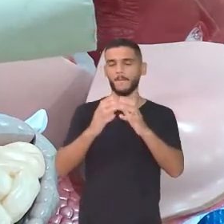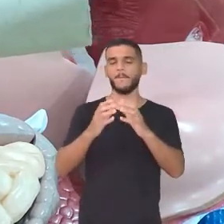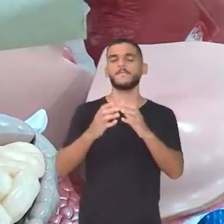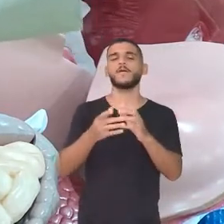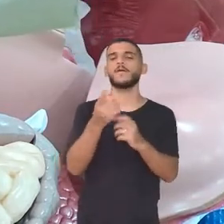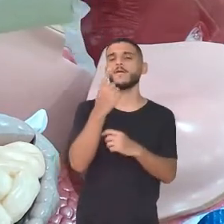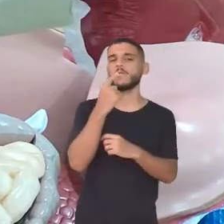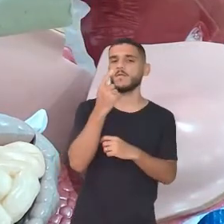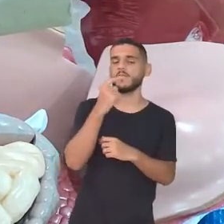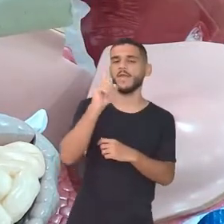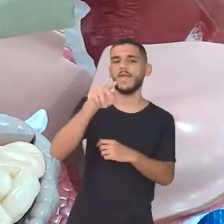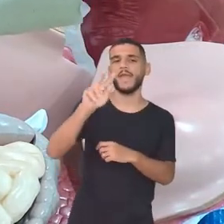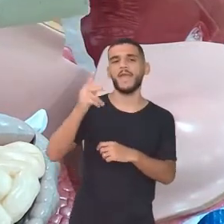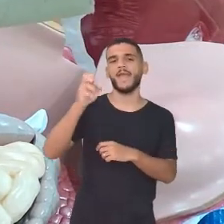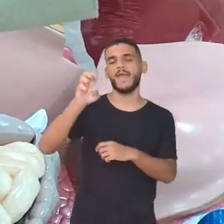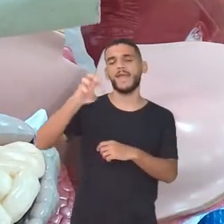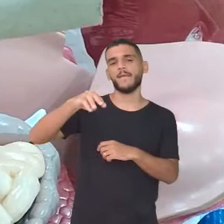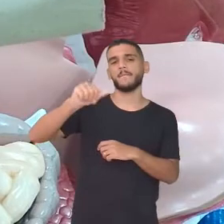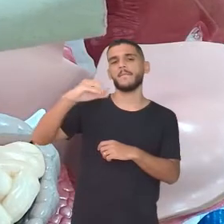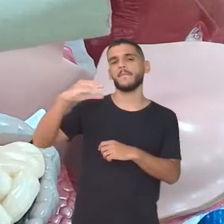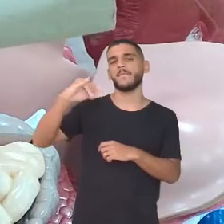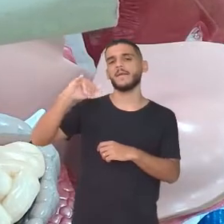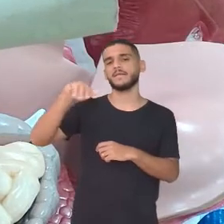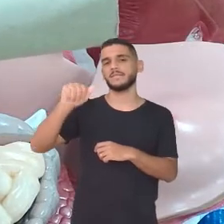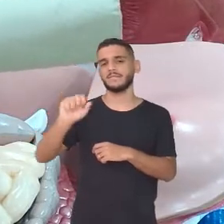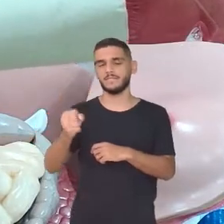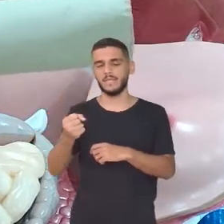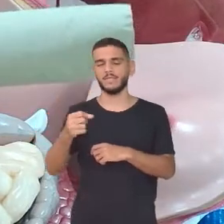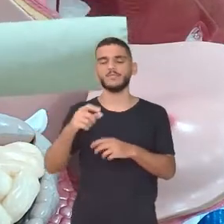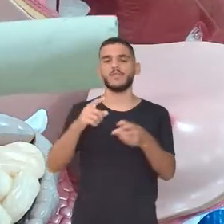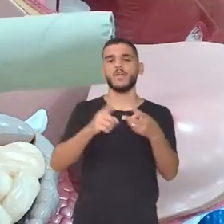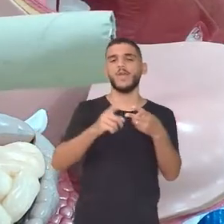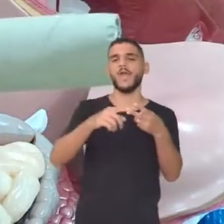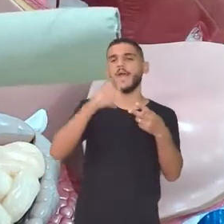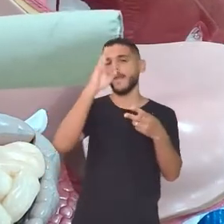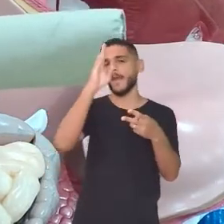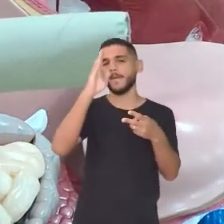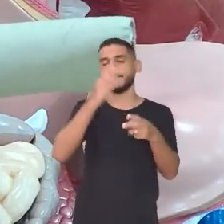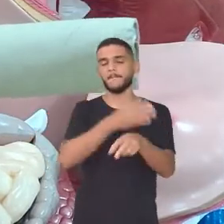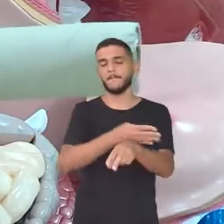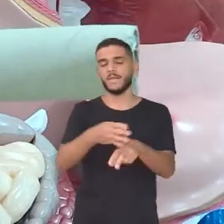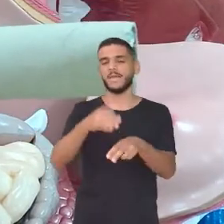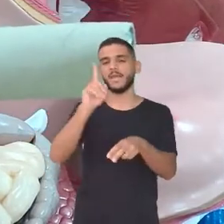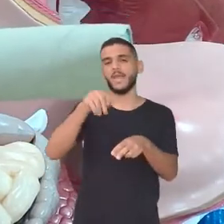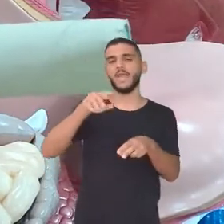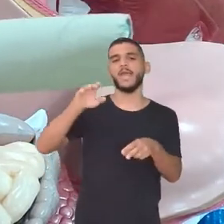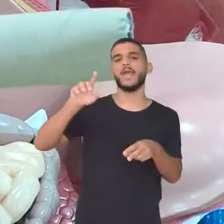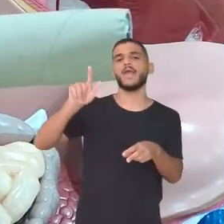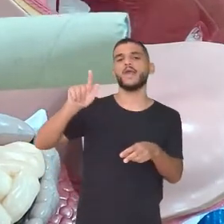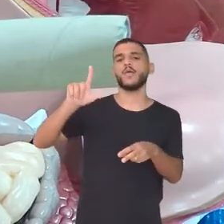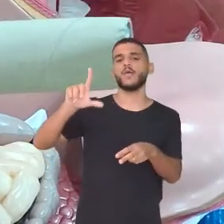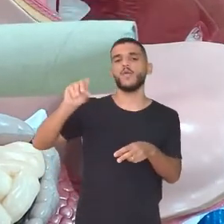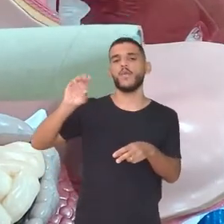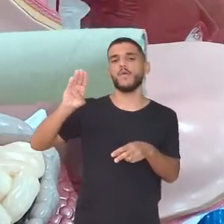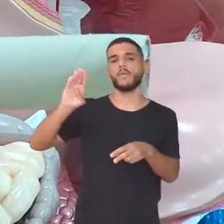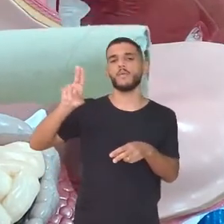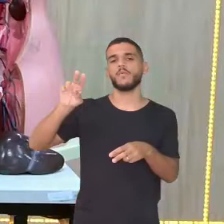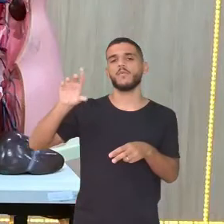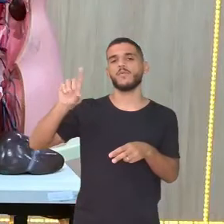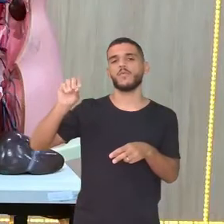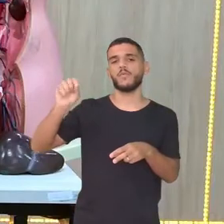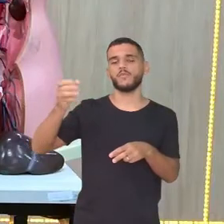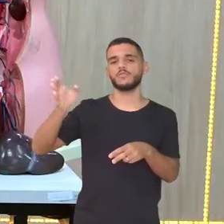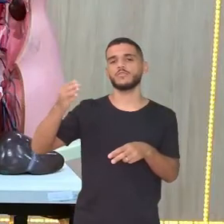os glóbulos vermelhos. As brancas são os glóbulos brancos. E essas azuis, eu estou querendo representar as plaquetas, que